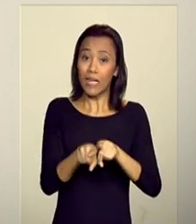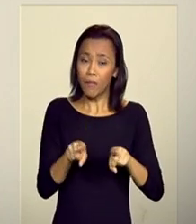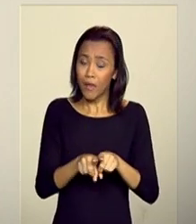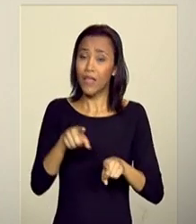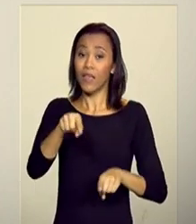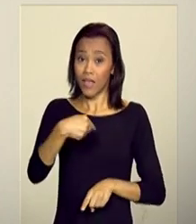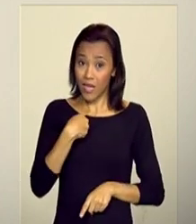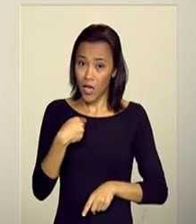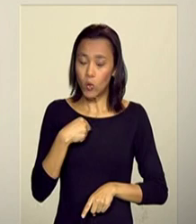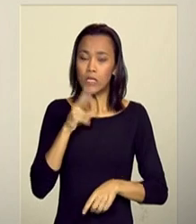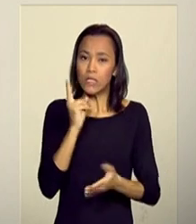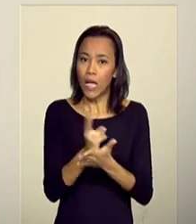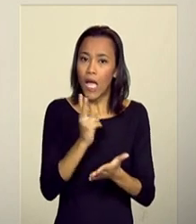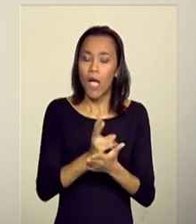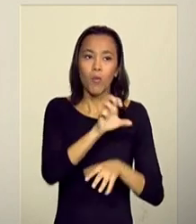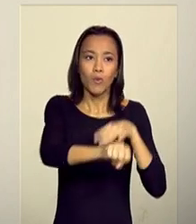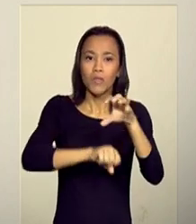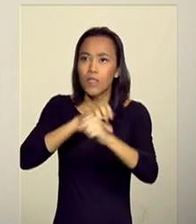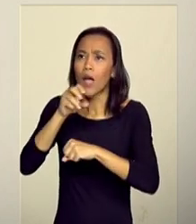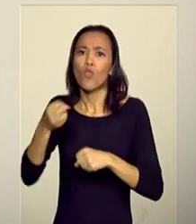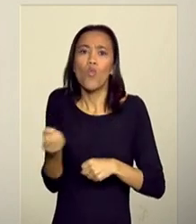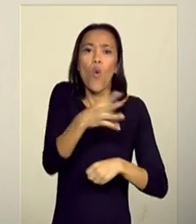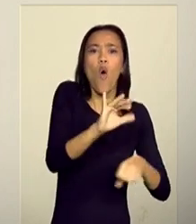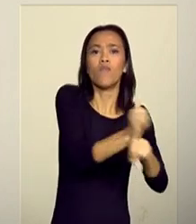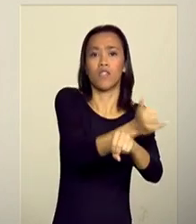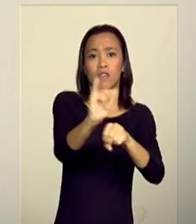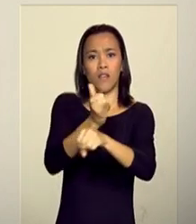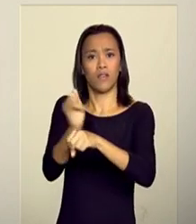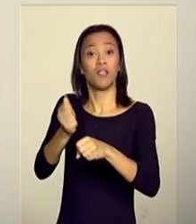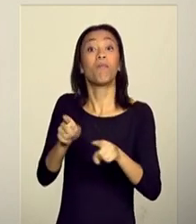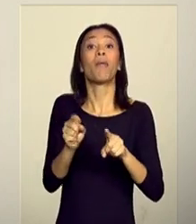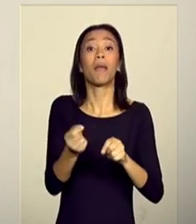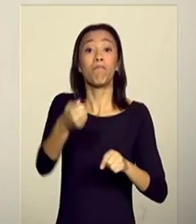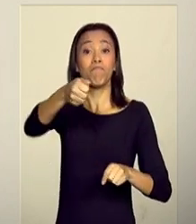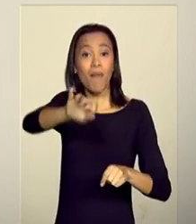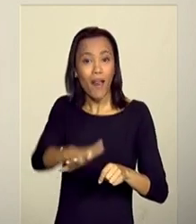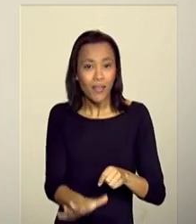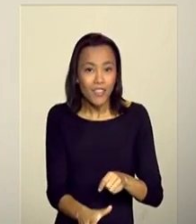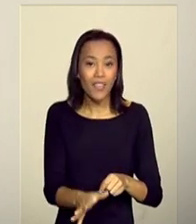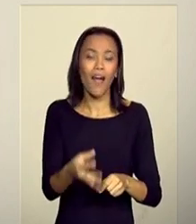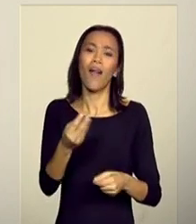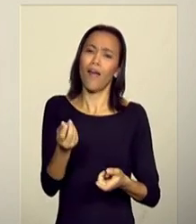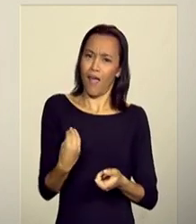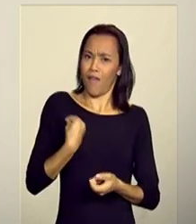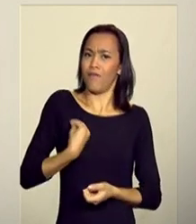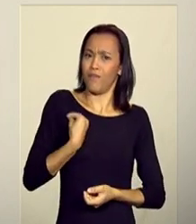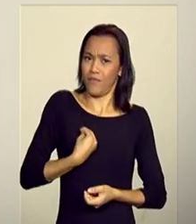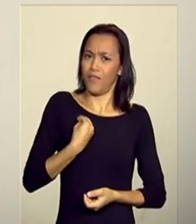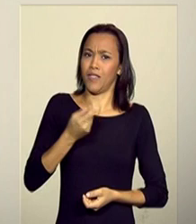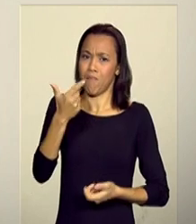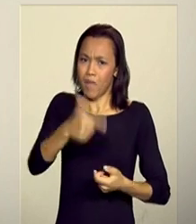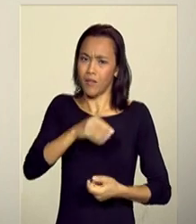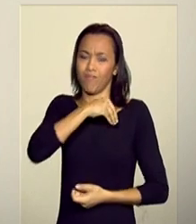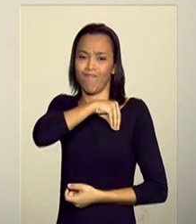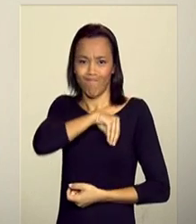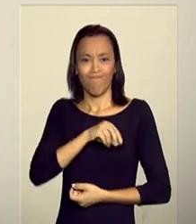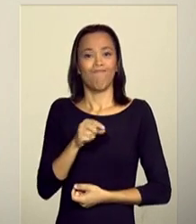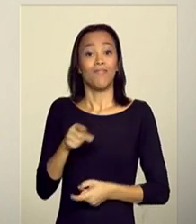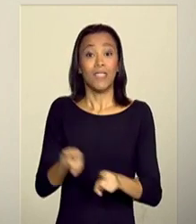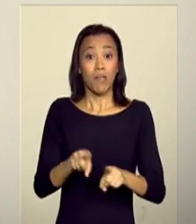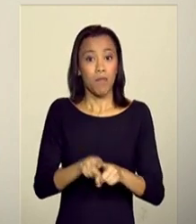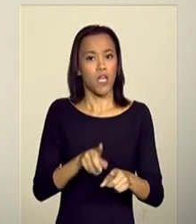que não deixa de buscar sempre novas formas de baratear o custo de vida dos brasileiros e de